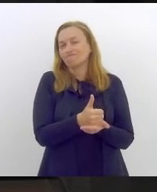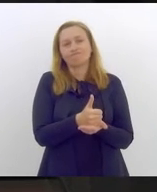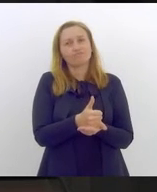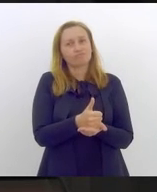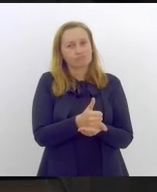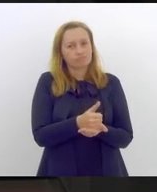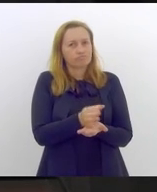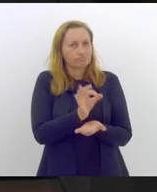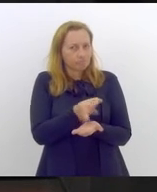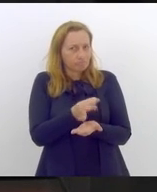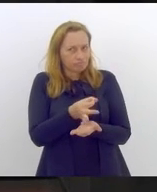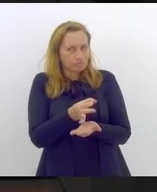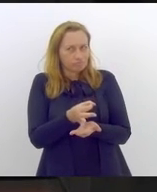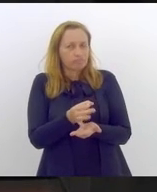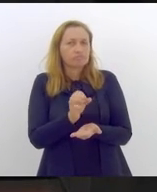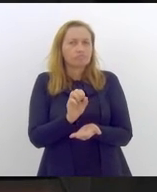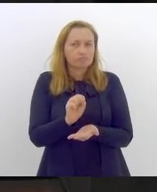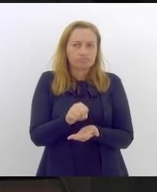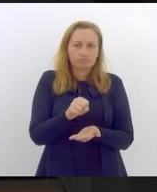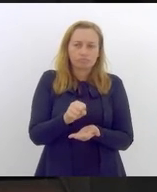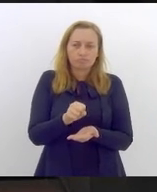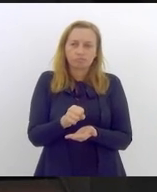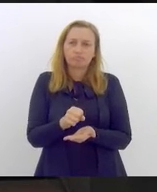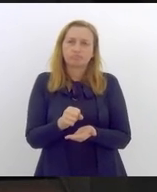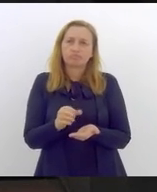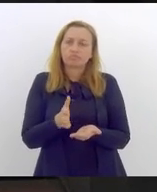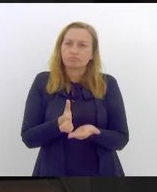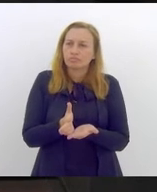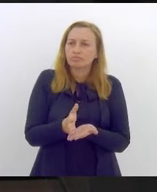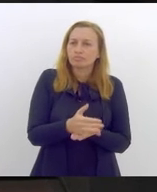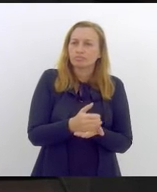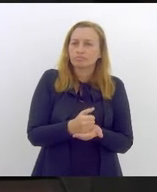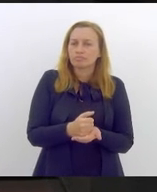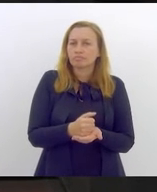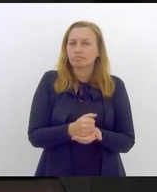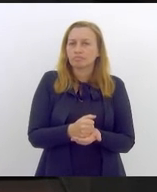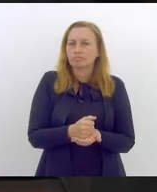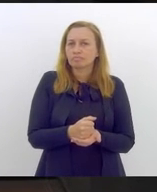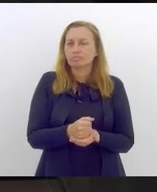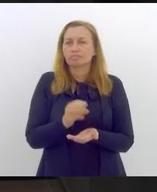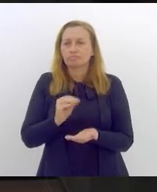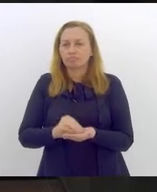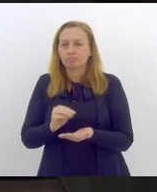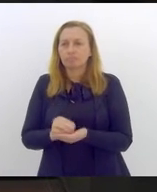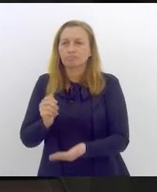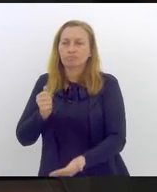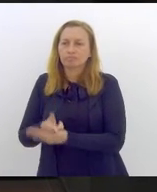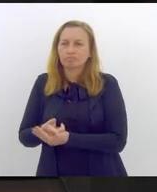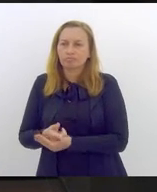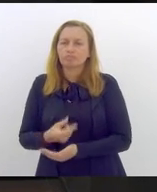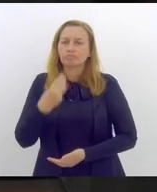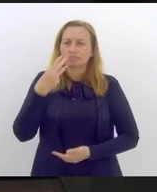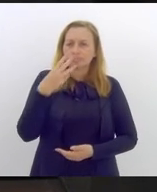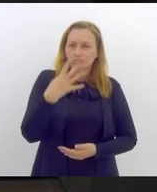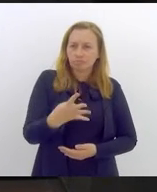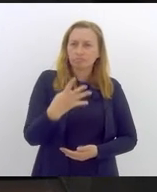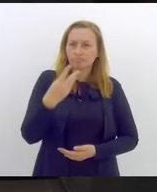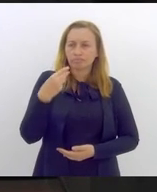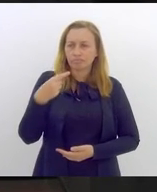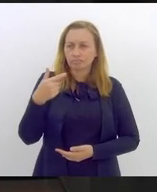corrente foi arrecadação extraordinária e ainda entrou 453 milhões de